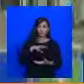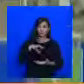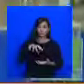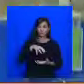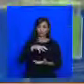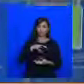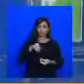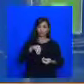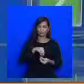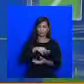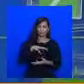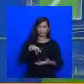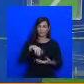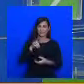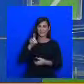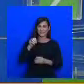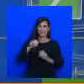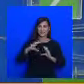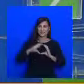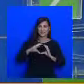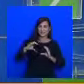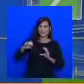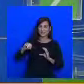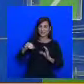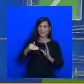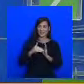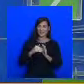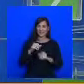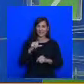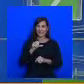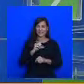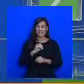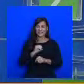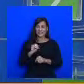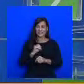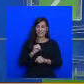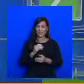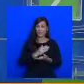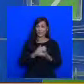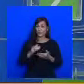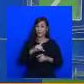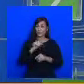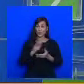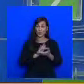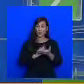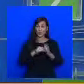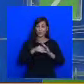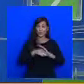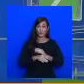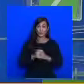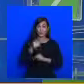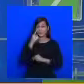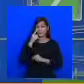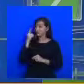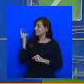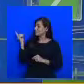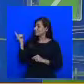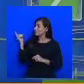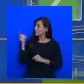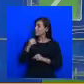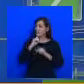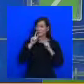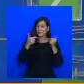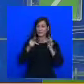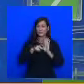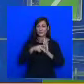Globo carregado, embaralhando 100 bolas numeradas de 01 a 00. Começou o sorteio da Lotomania. Boa sorte para